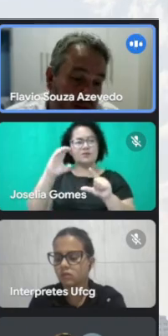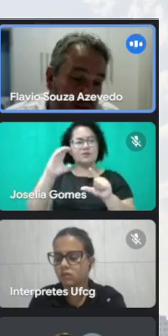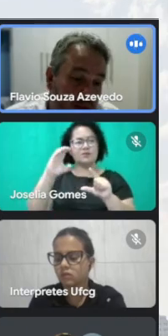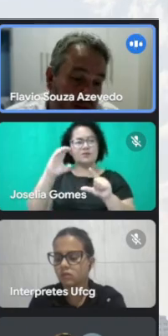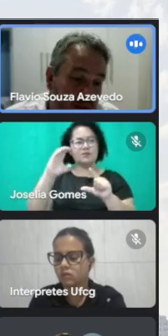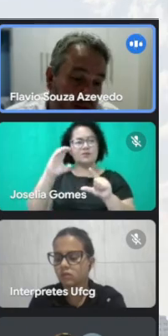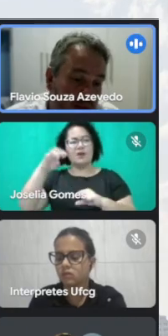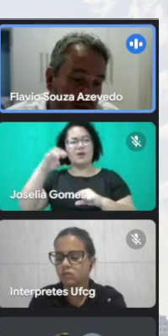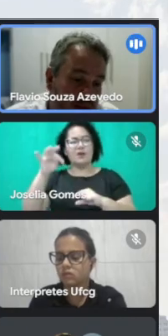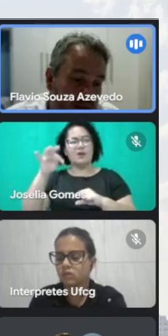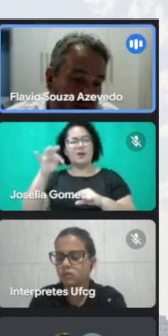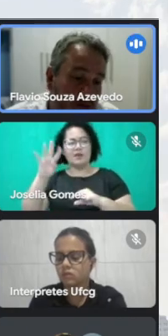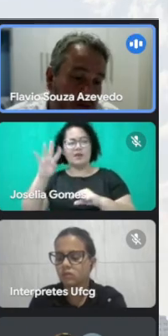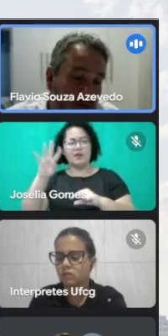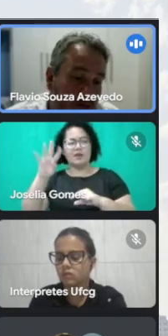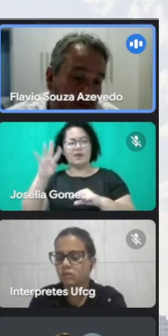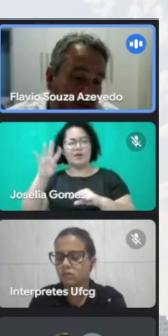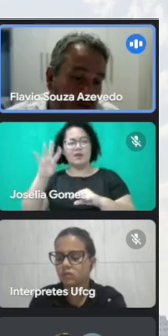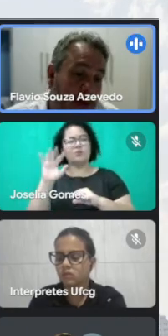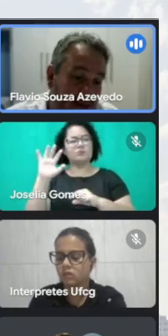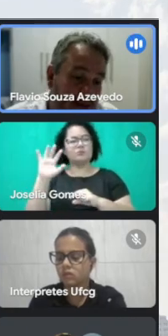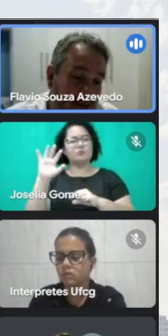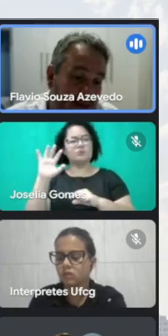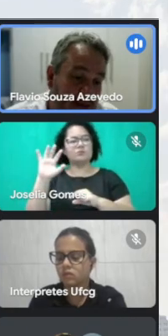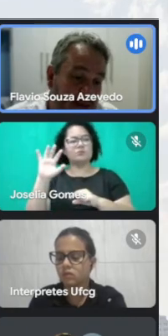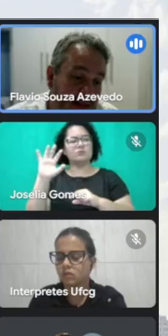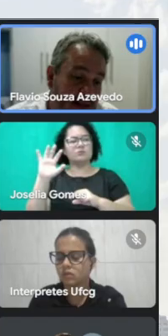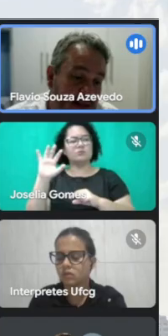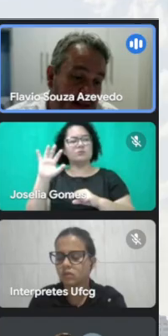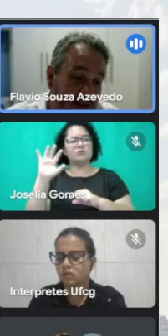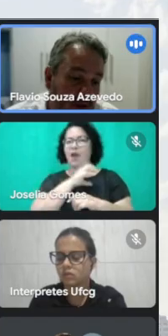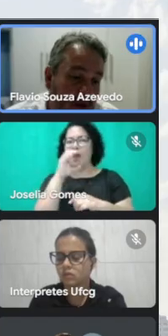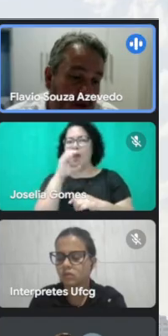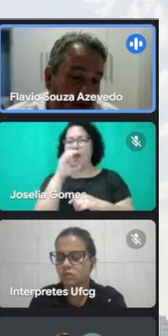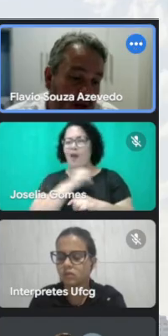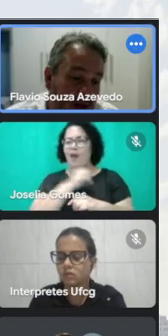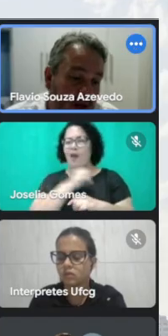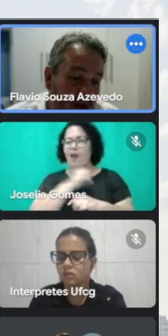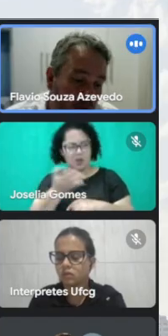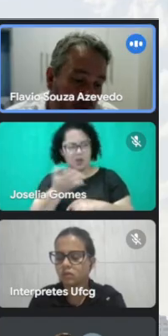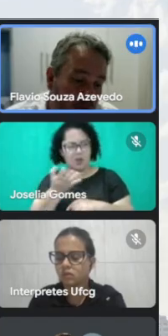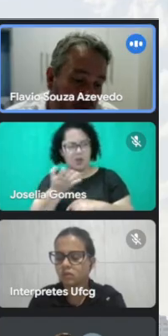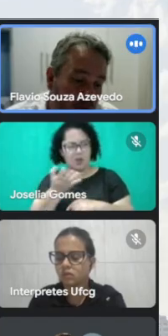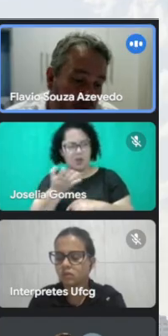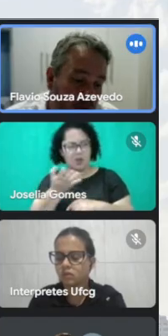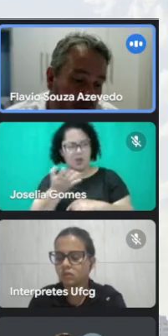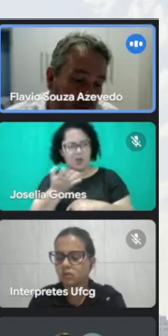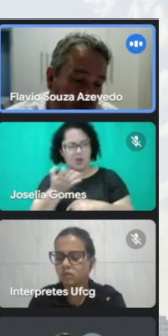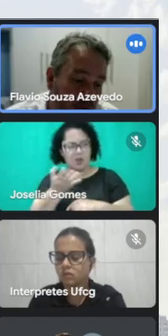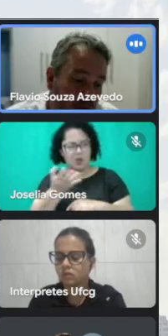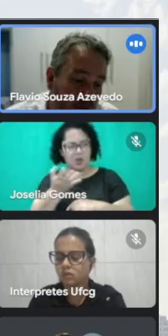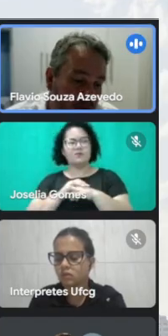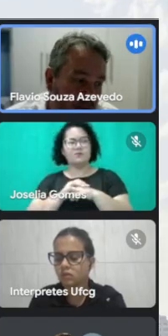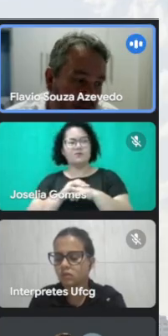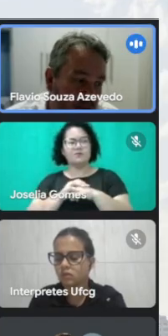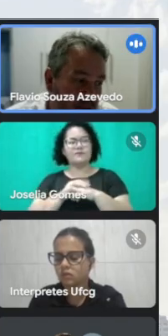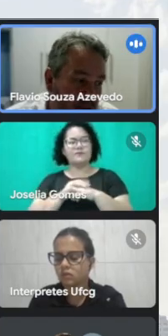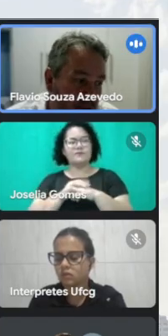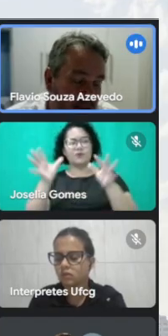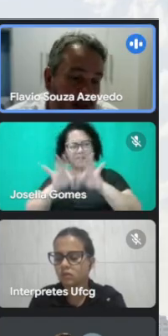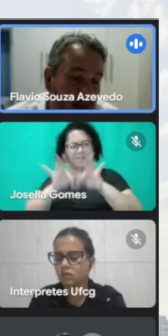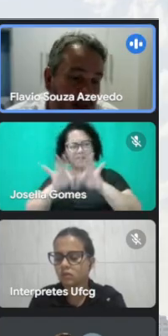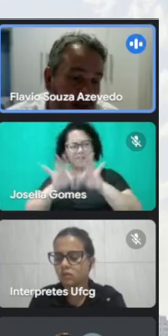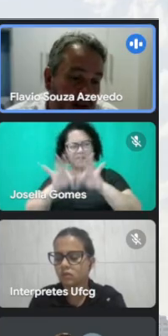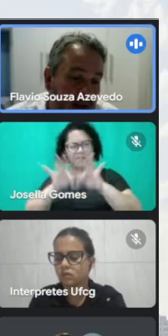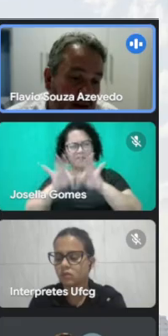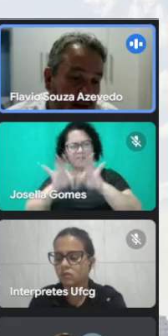de escoamento acontecendo de forma mais rápida, né, no tempo. Então, logo após o fim da chuva, que acontece